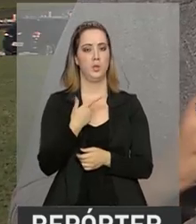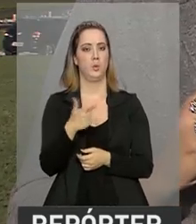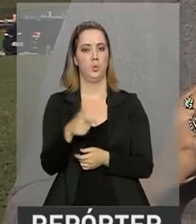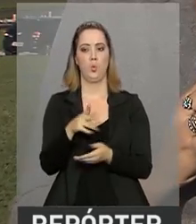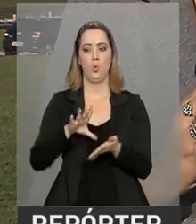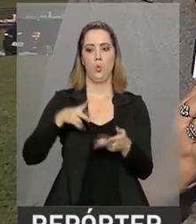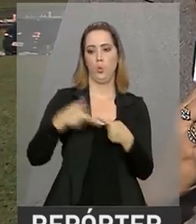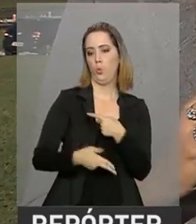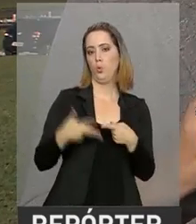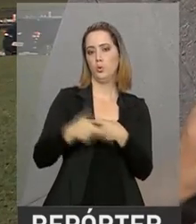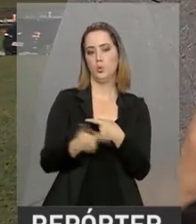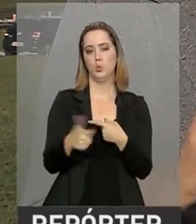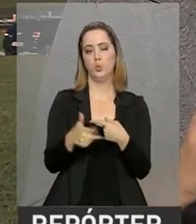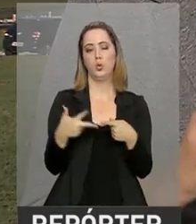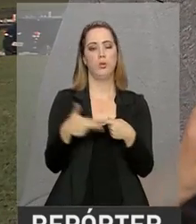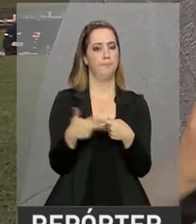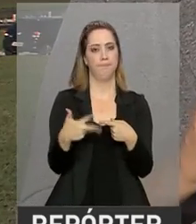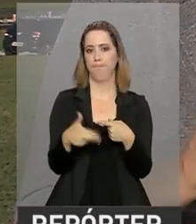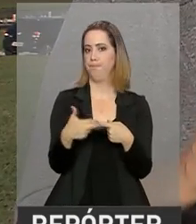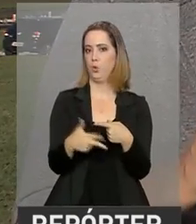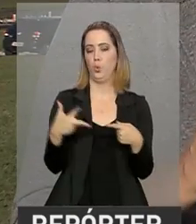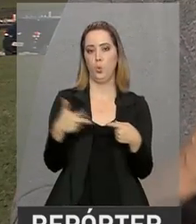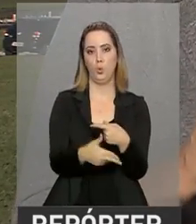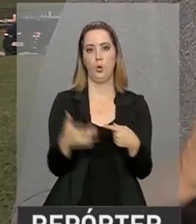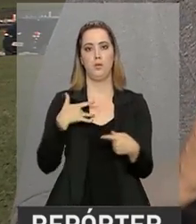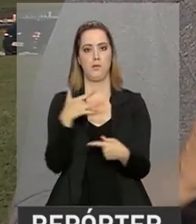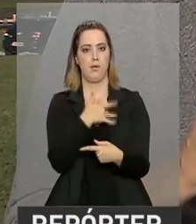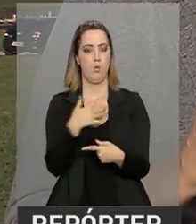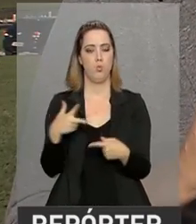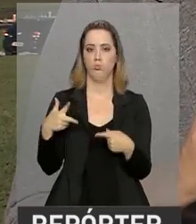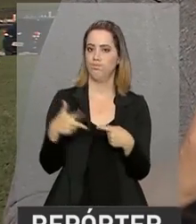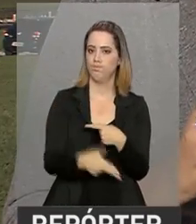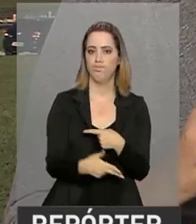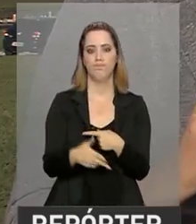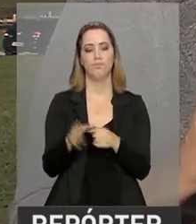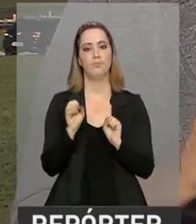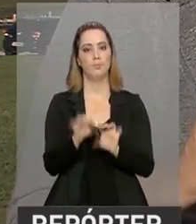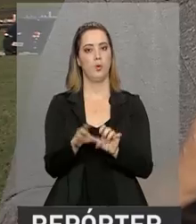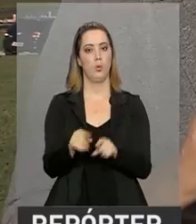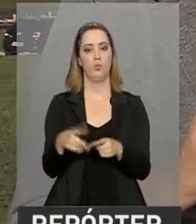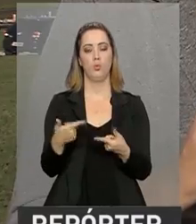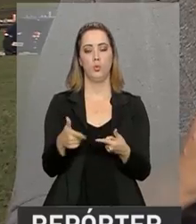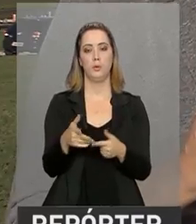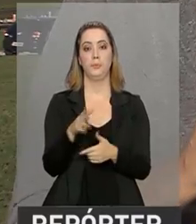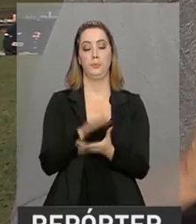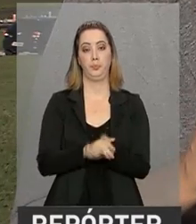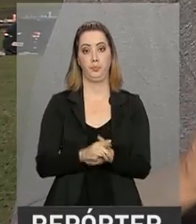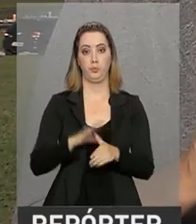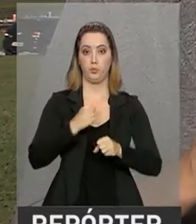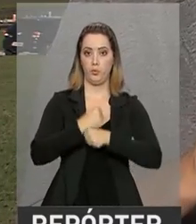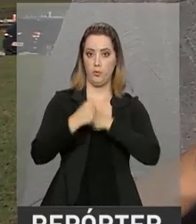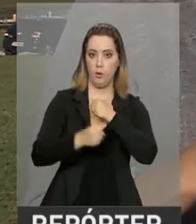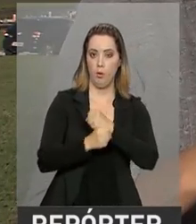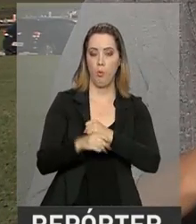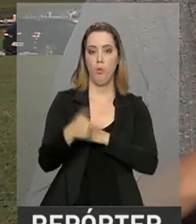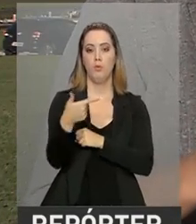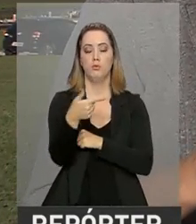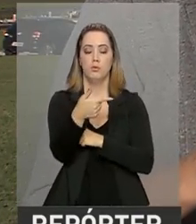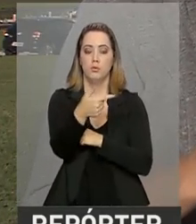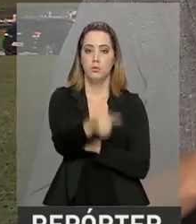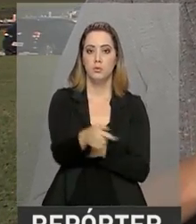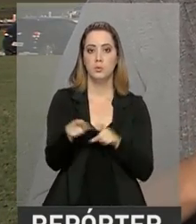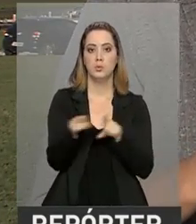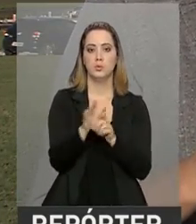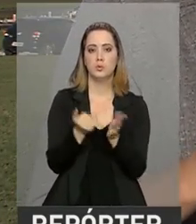saúde nem da educação se aprovado ainda este ano o projeto já passa a valer em 2017 A ideia é que o novo regime